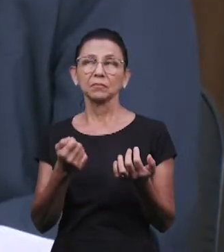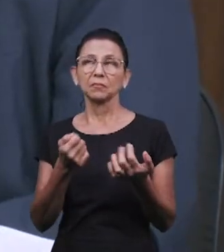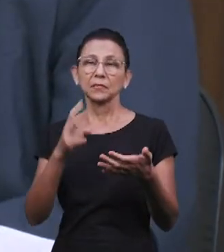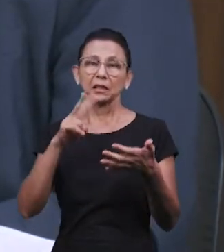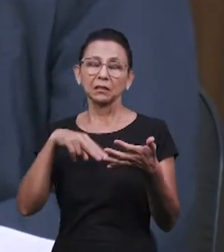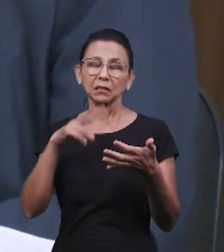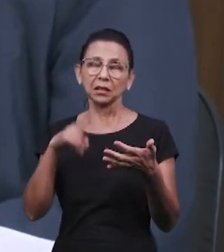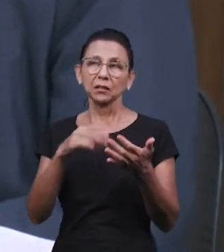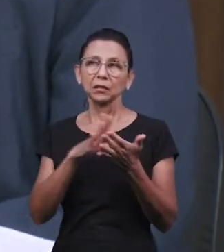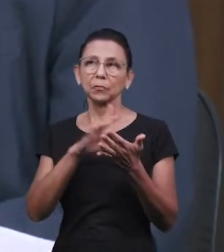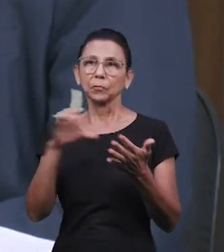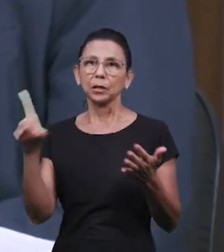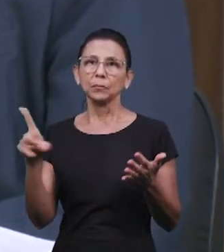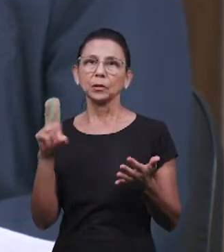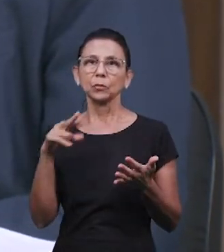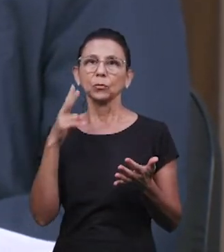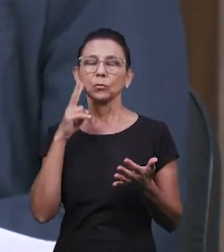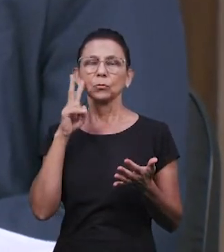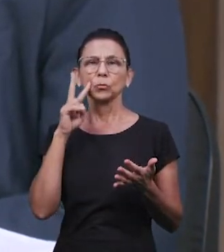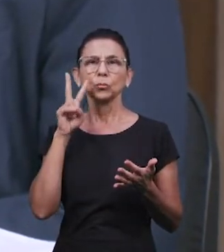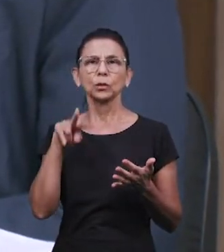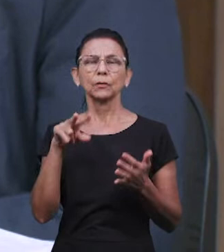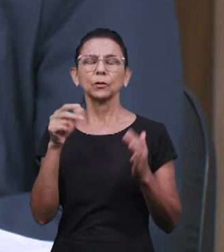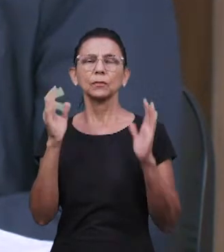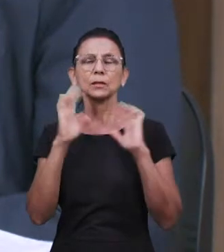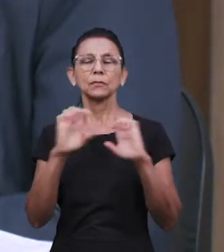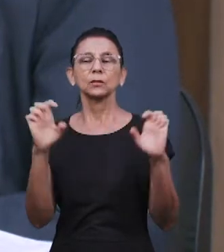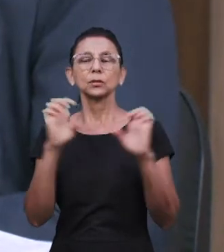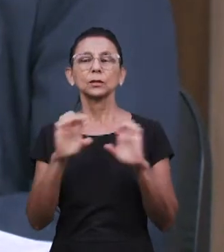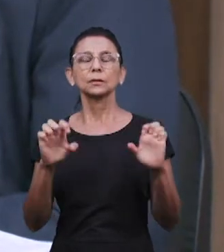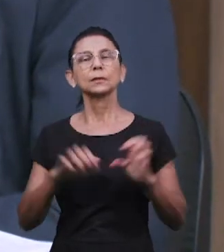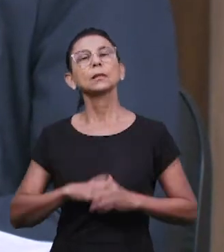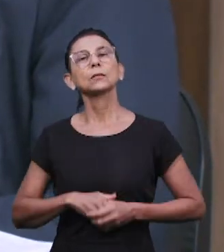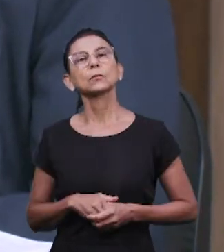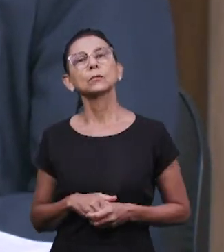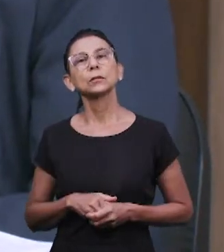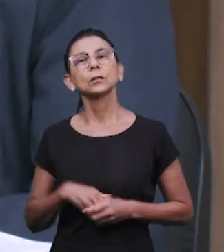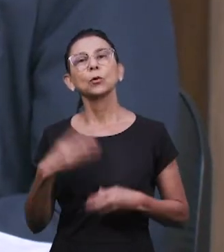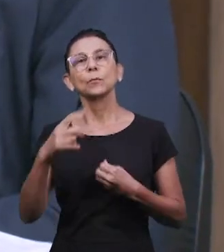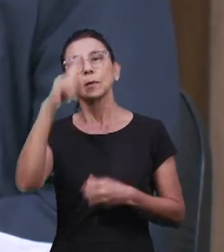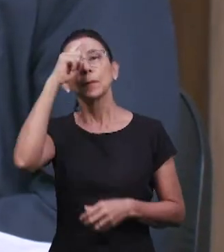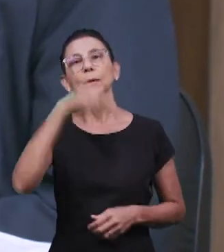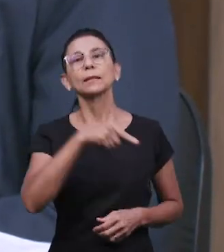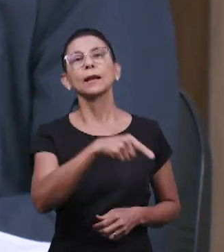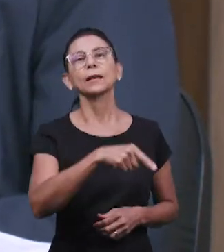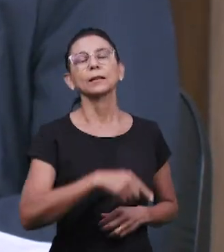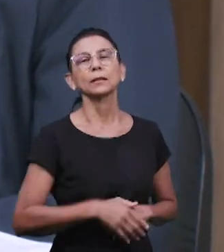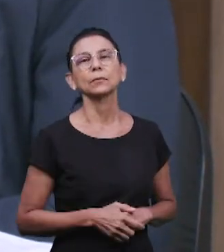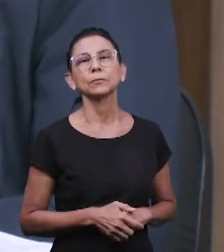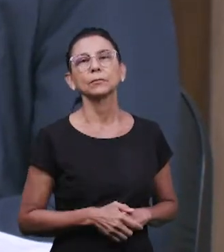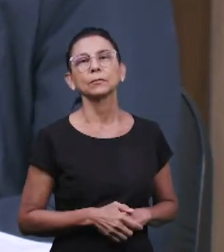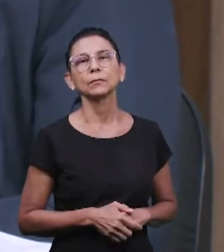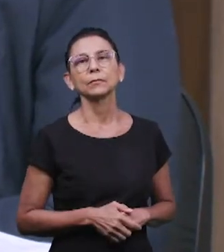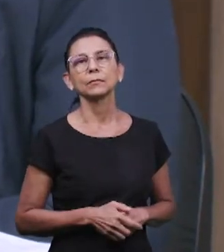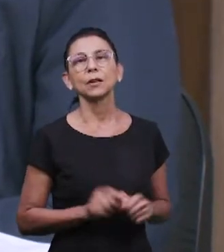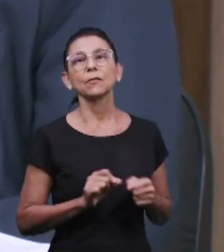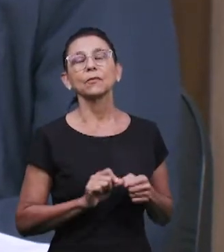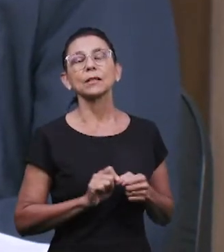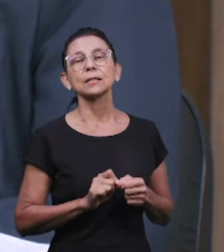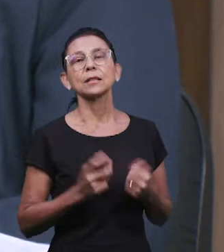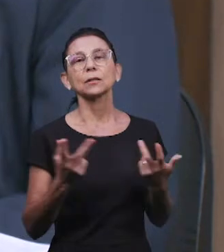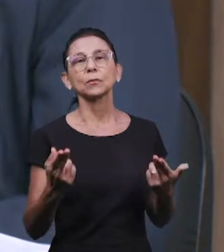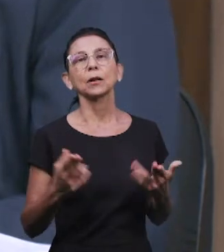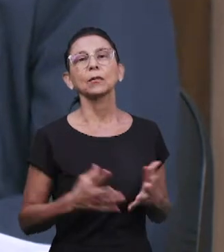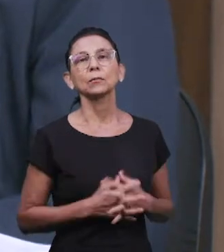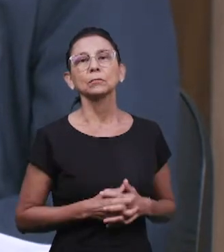te viu lendo a palavra, o filho nunca te viu evangelizando. Como é que ele vai entender isso como é que você vai mandar ele fazer isso? Mas nós